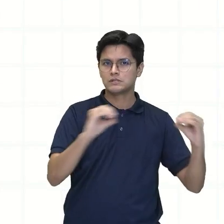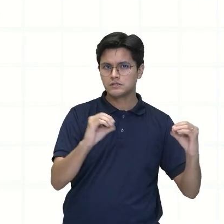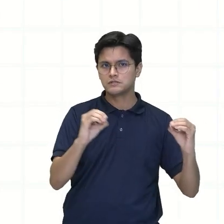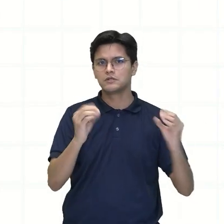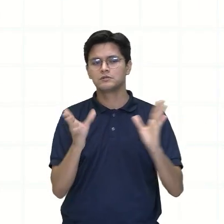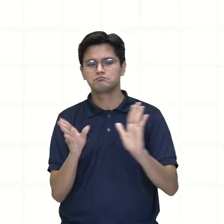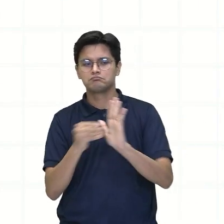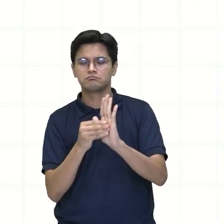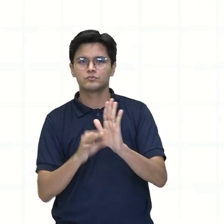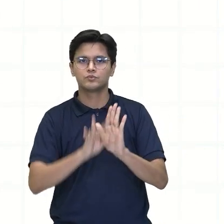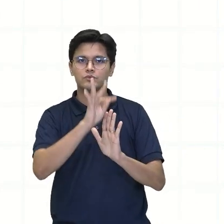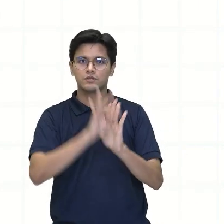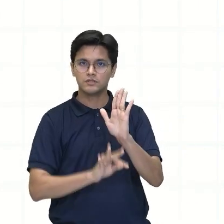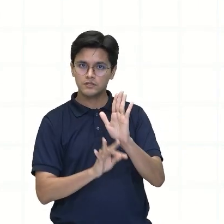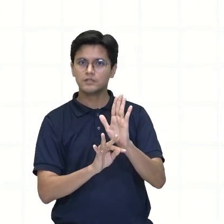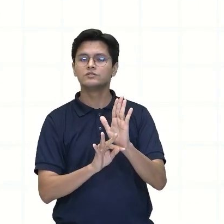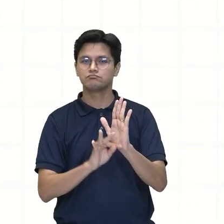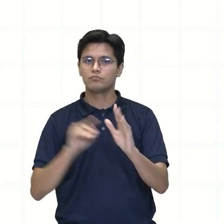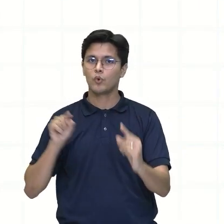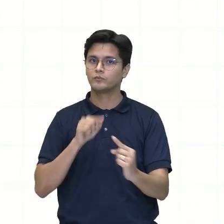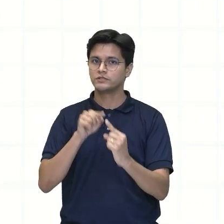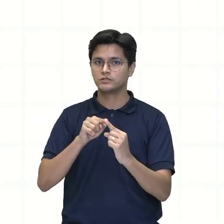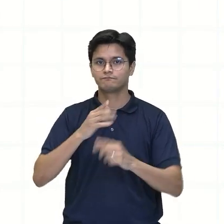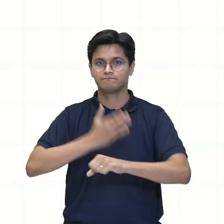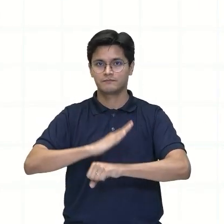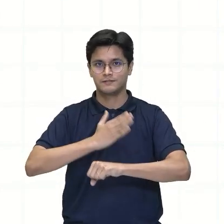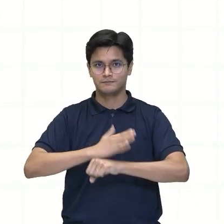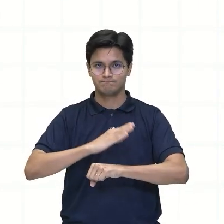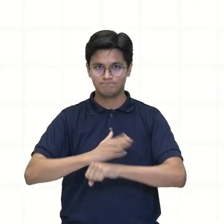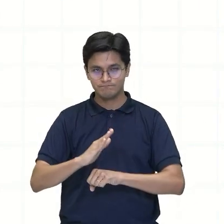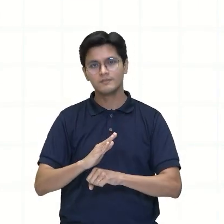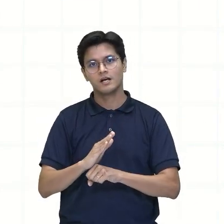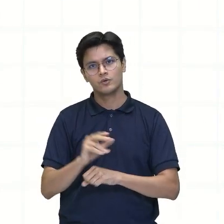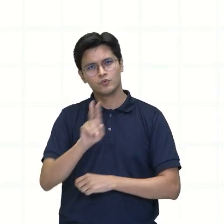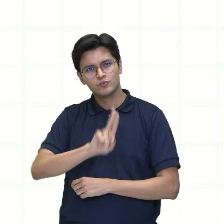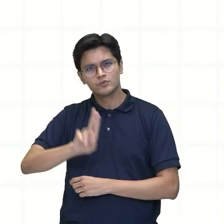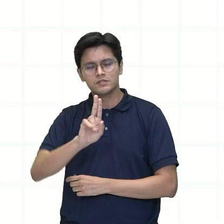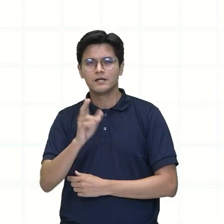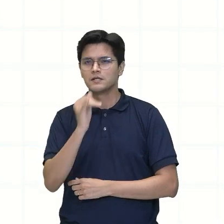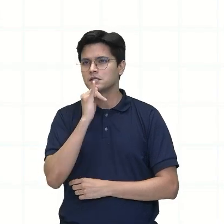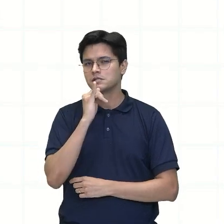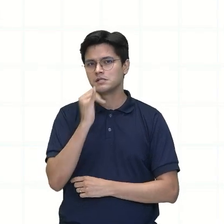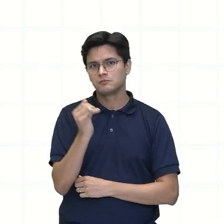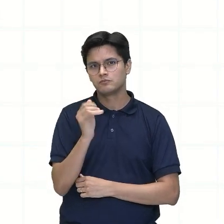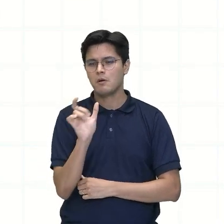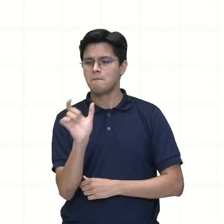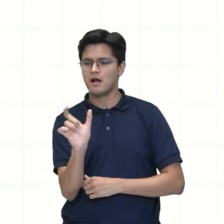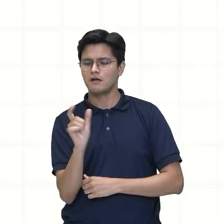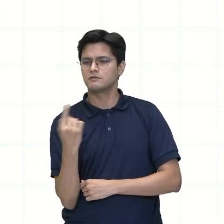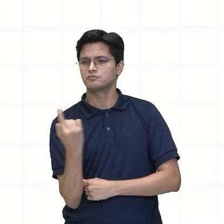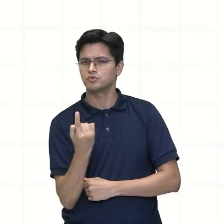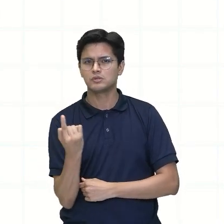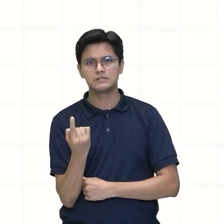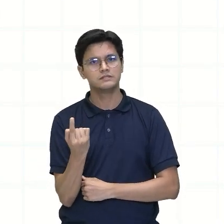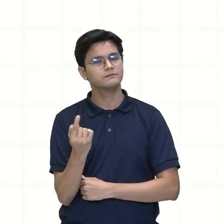textos, para que a gente possa praticar, tá bom? Só isolado ali não ajuda muito não. Vamos agora para o texto, para trabalhar